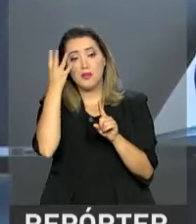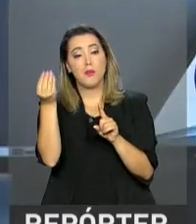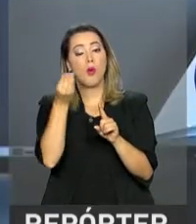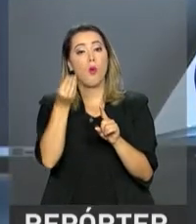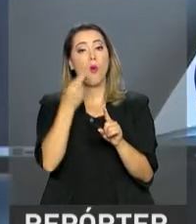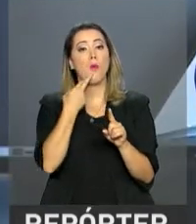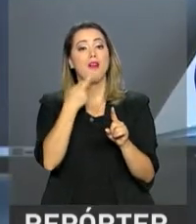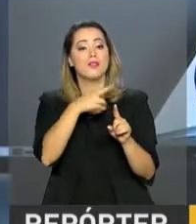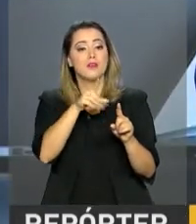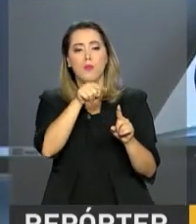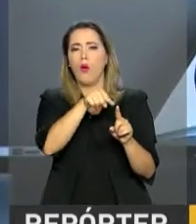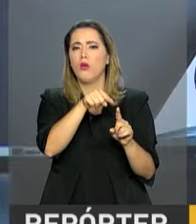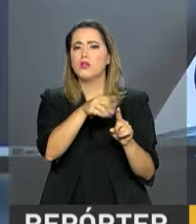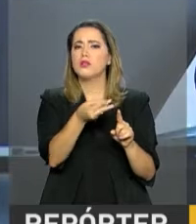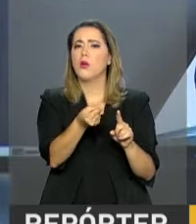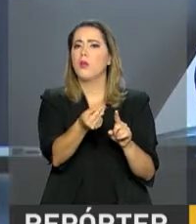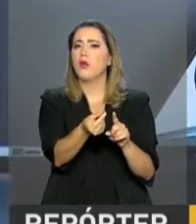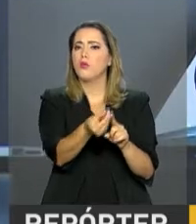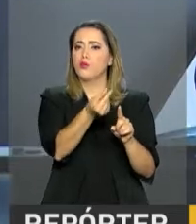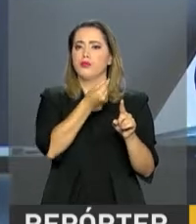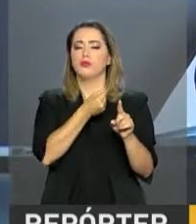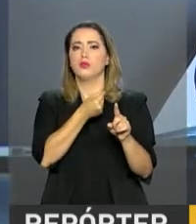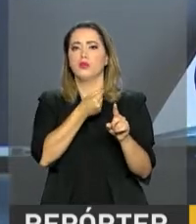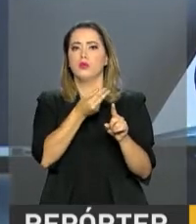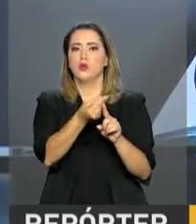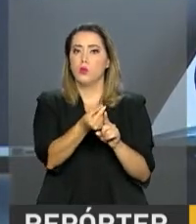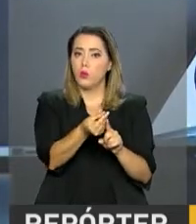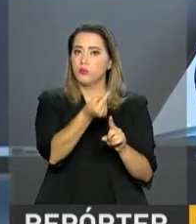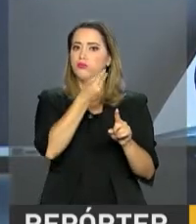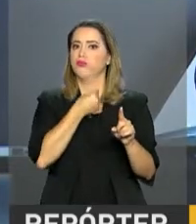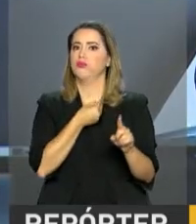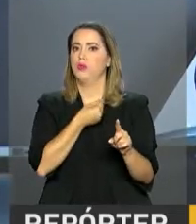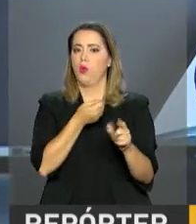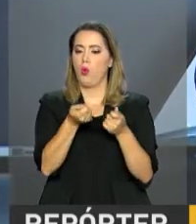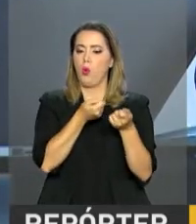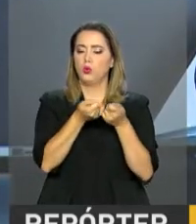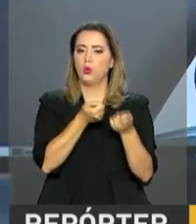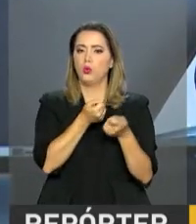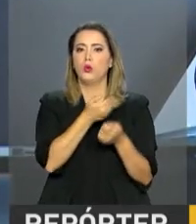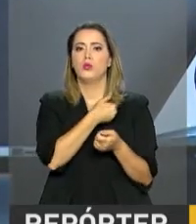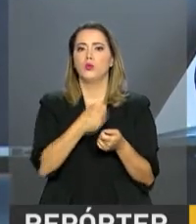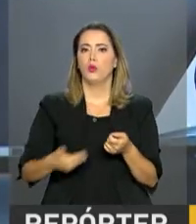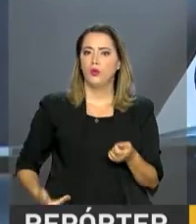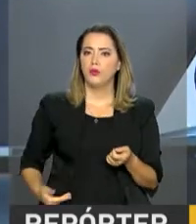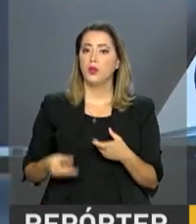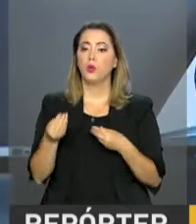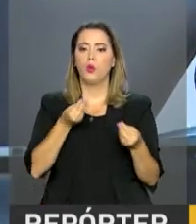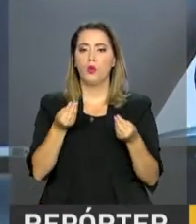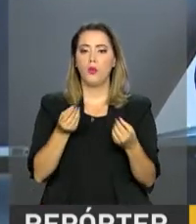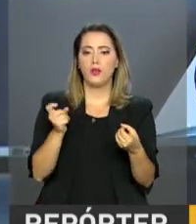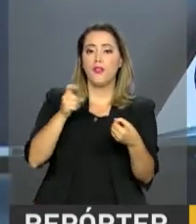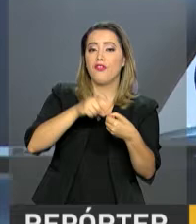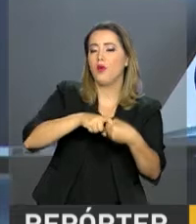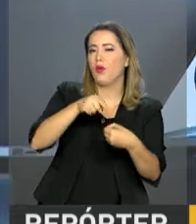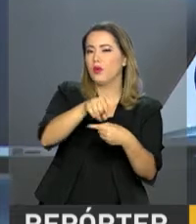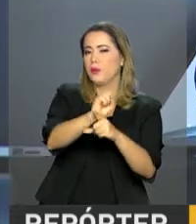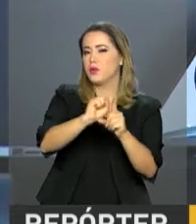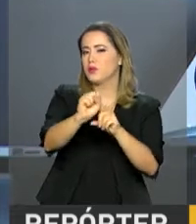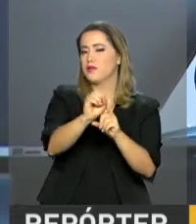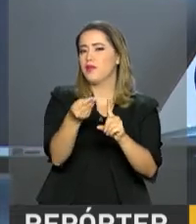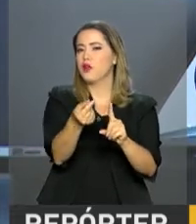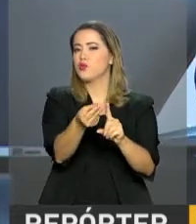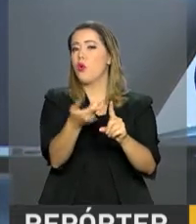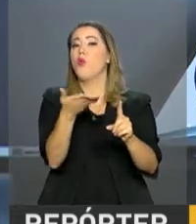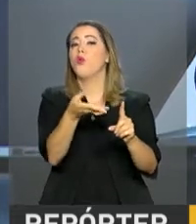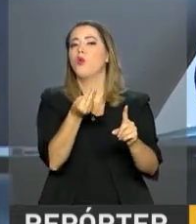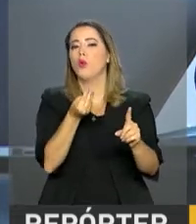recursos que ela dá ao cidadão ao sal ao controle do estado brasileiro enquanto que o cidadão tem de retorno